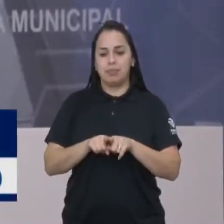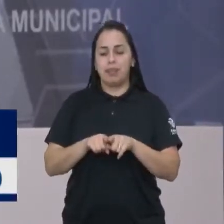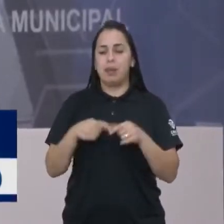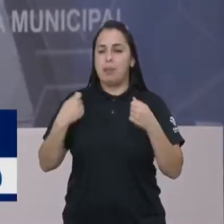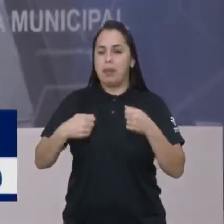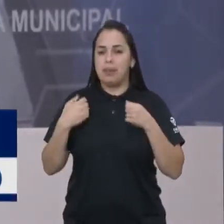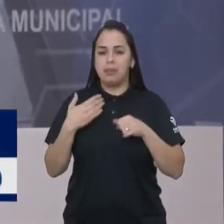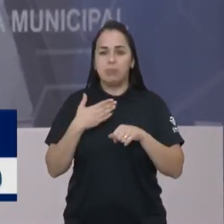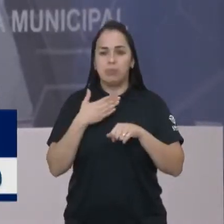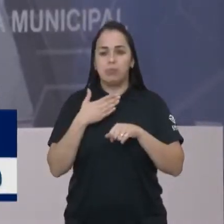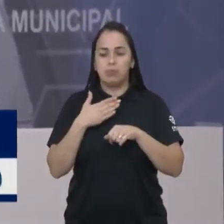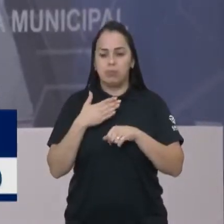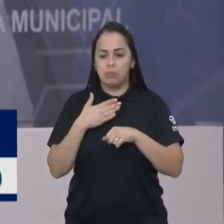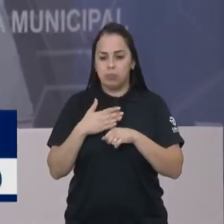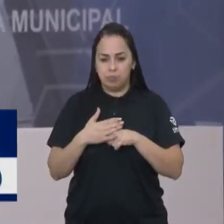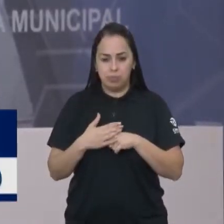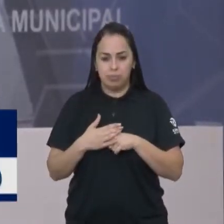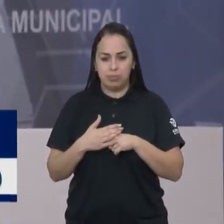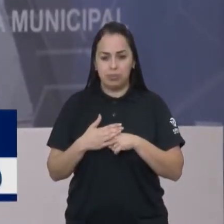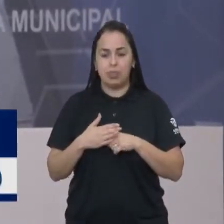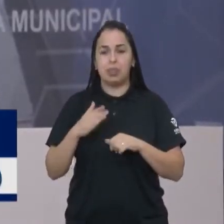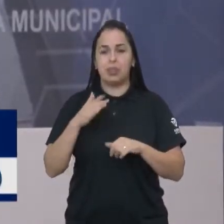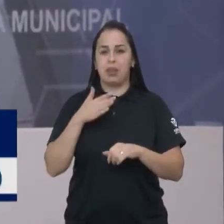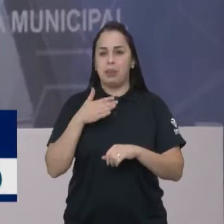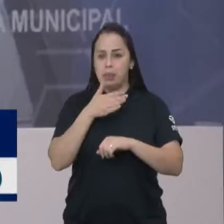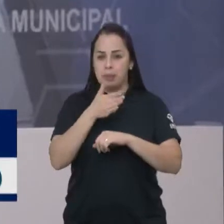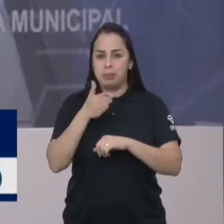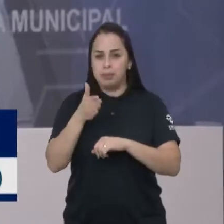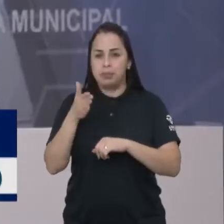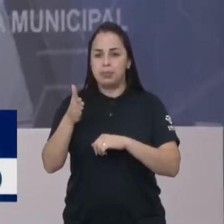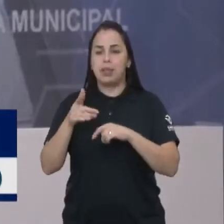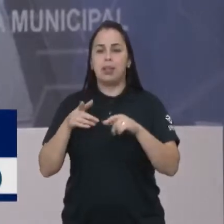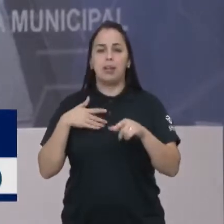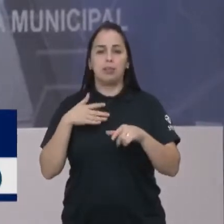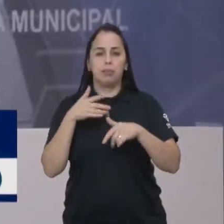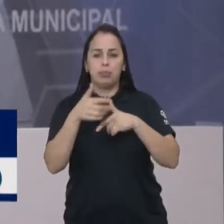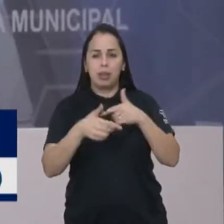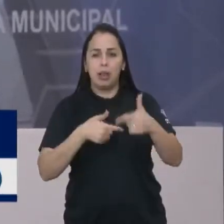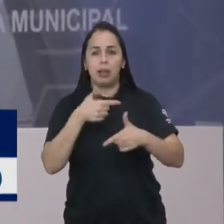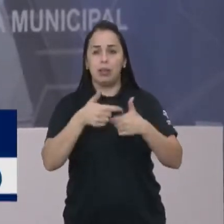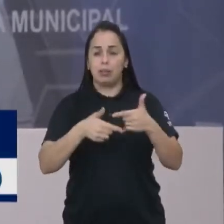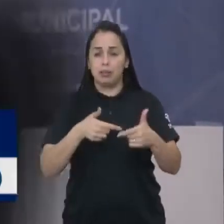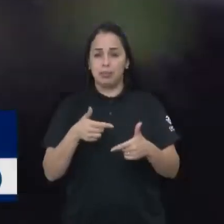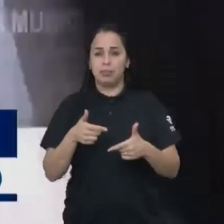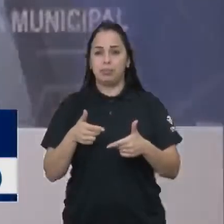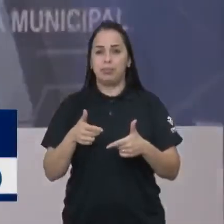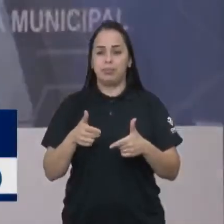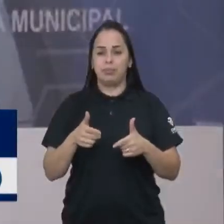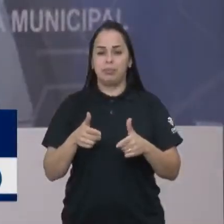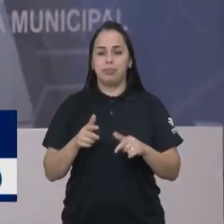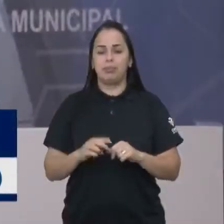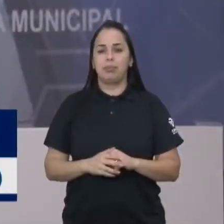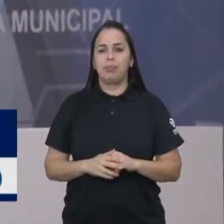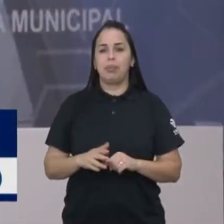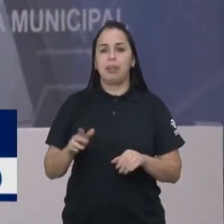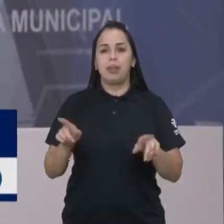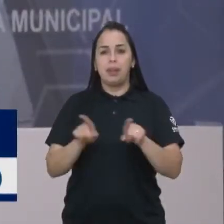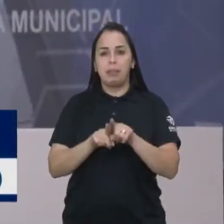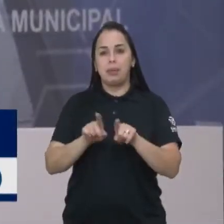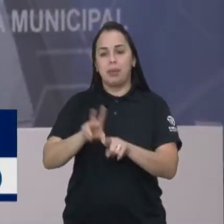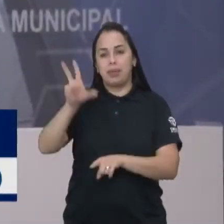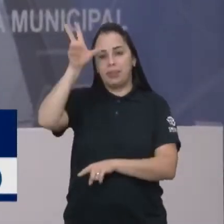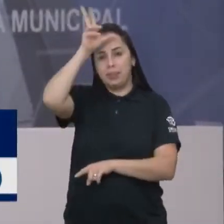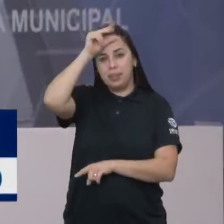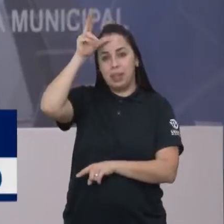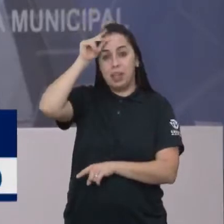envolver nas questões de toda a ordem dentro da cidade, né, daquilo que passa pela prefeitura. E quando